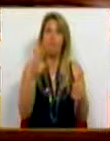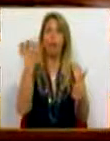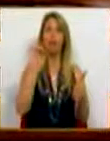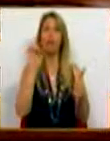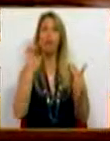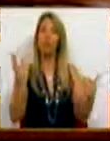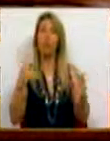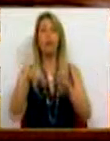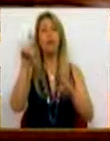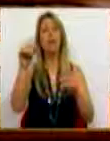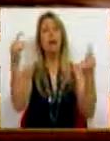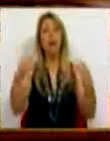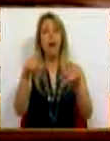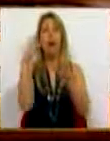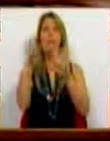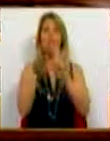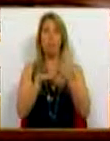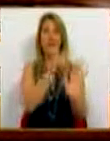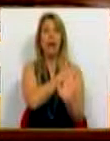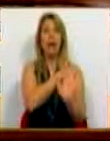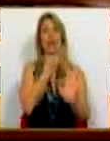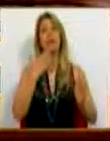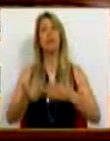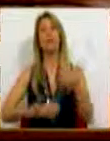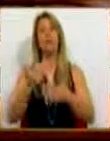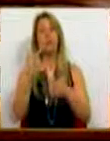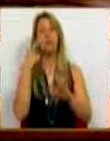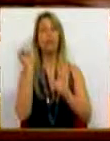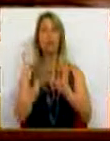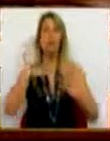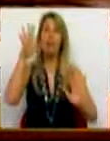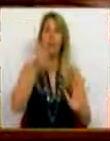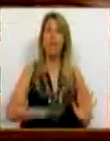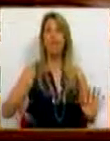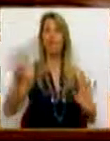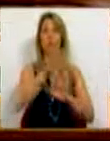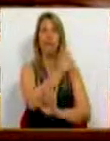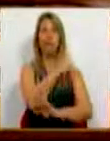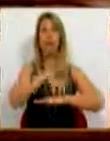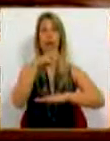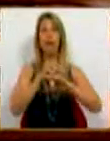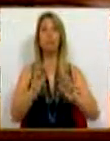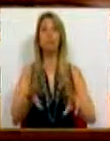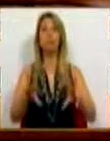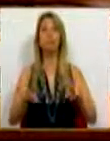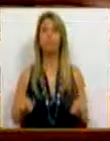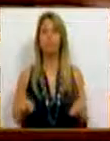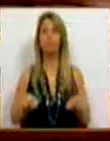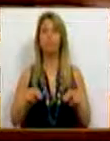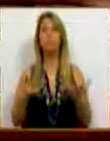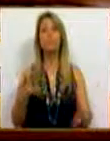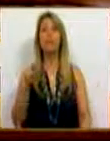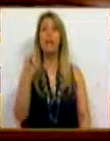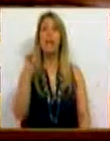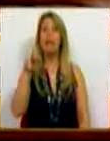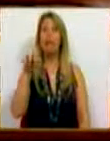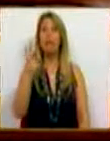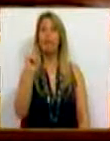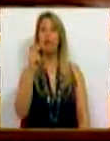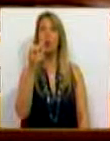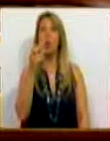programa Casa Eficiente e o Fundo Nacional para a Reabilitação do Edificado. Precisamente porque o IFRU se destina a